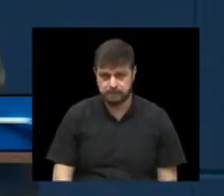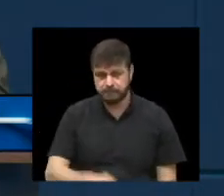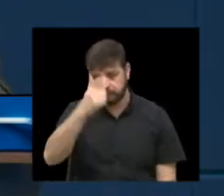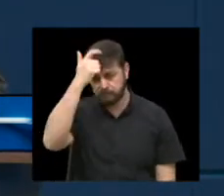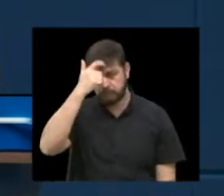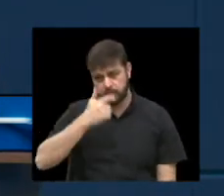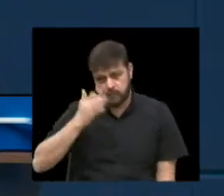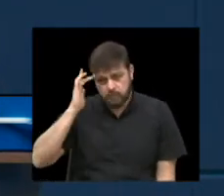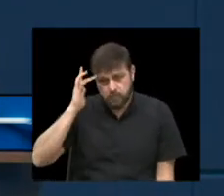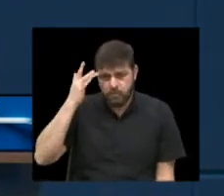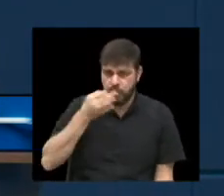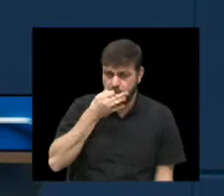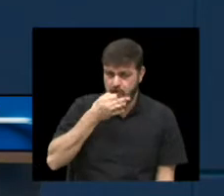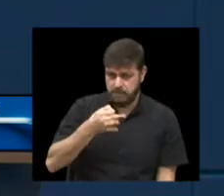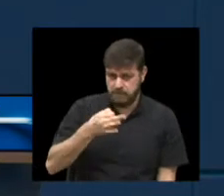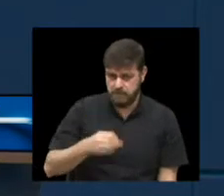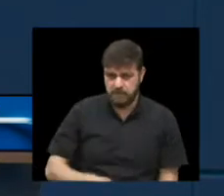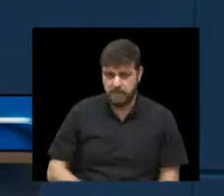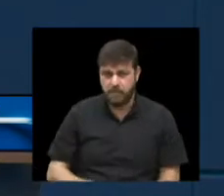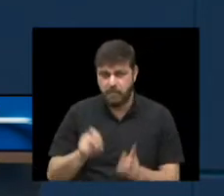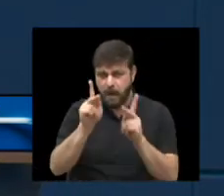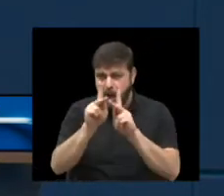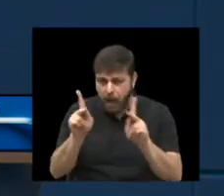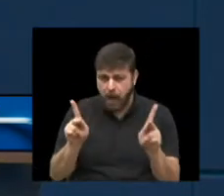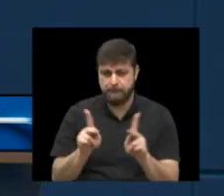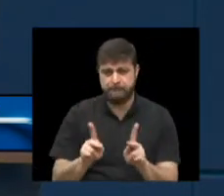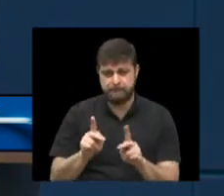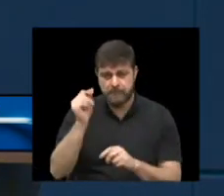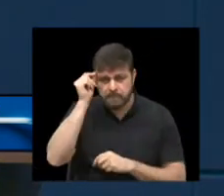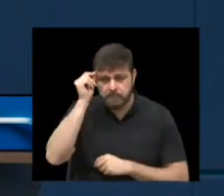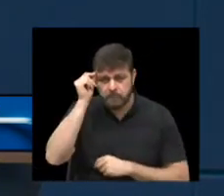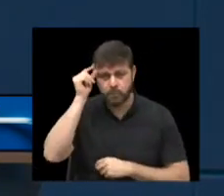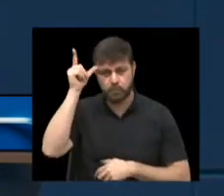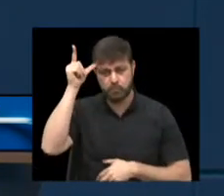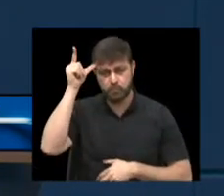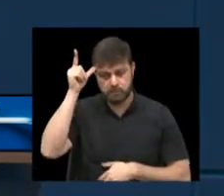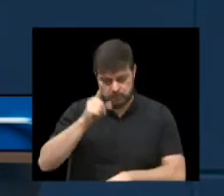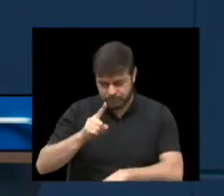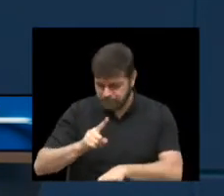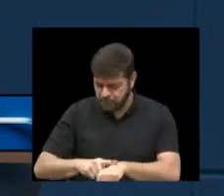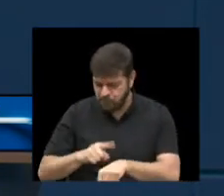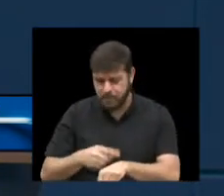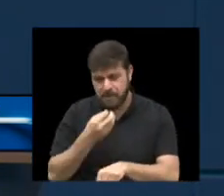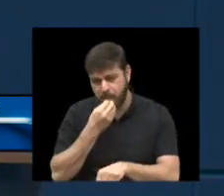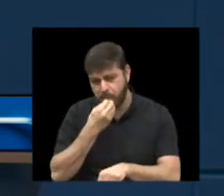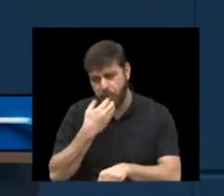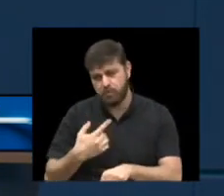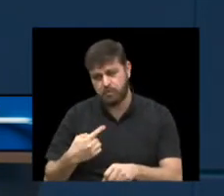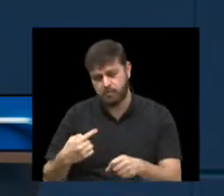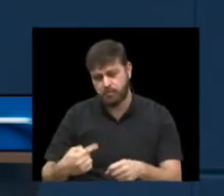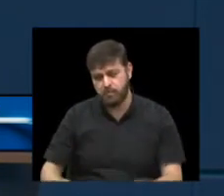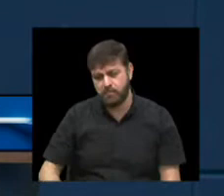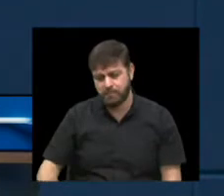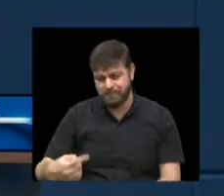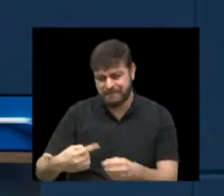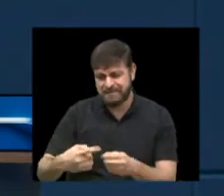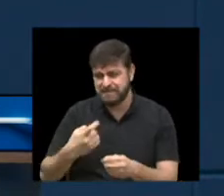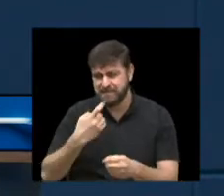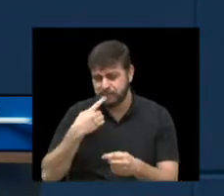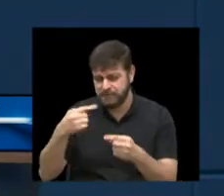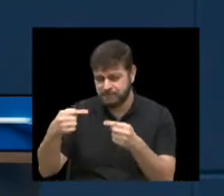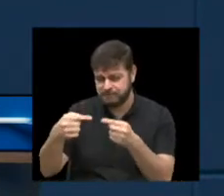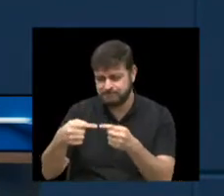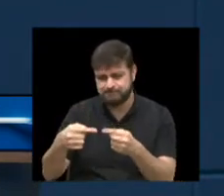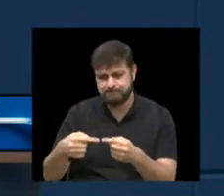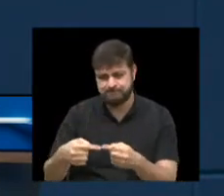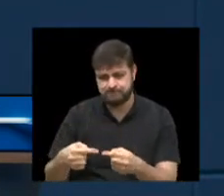que a cultura da paz vem num momento muito bom para a nossa cidade de Campinas aqui. Acho que não somente